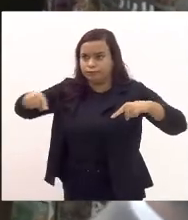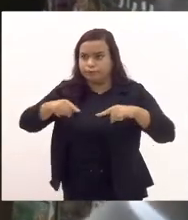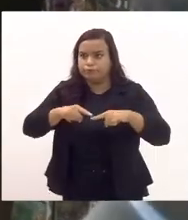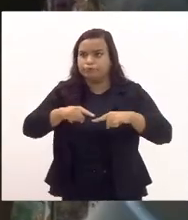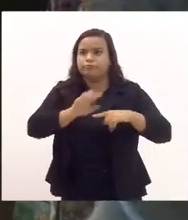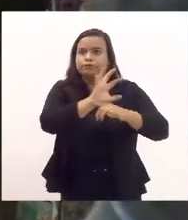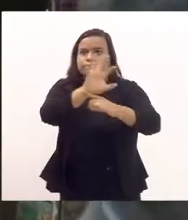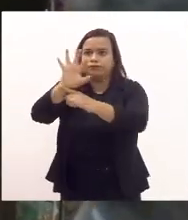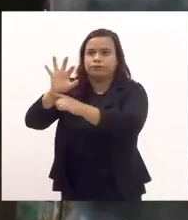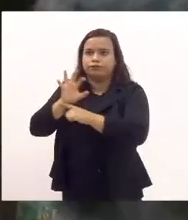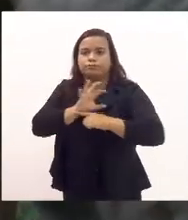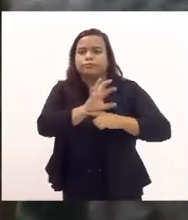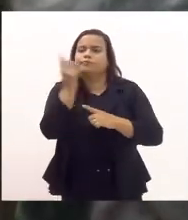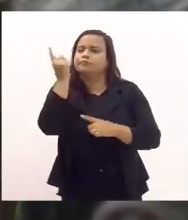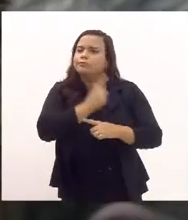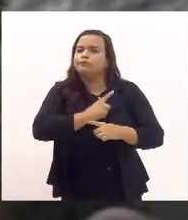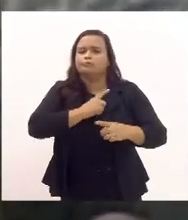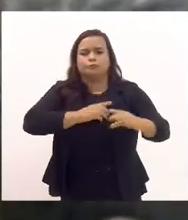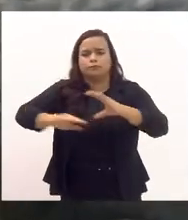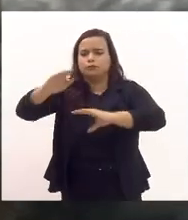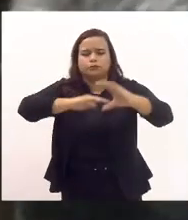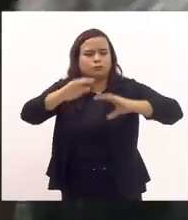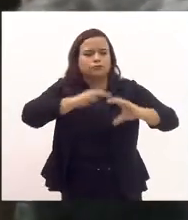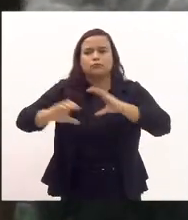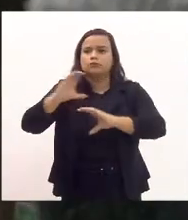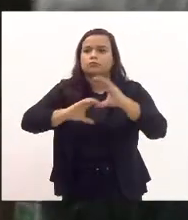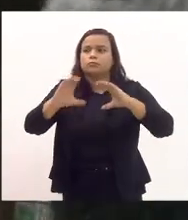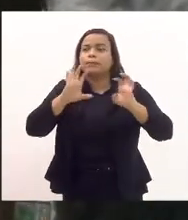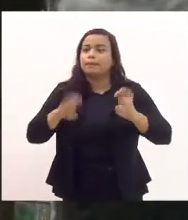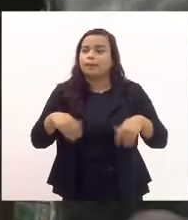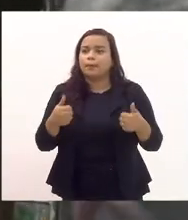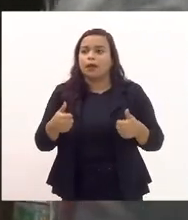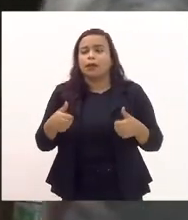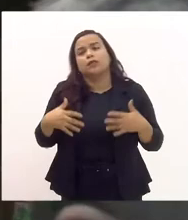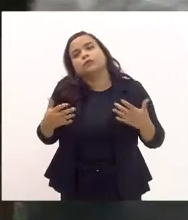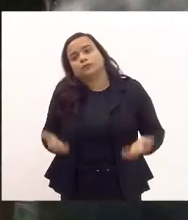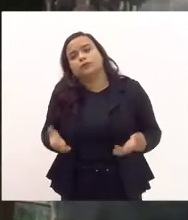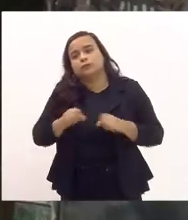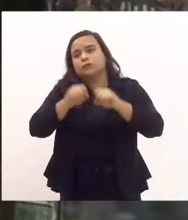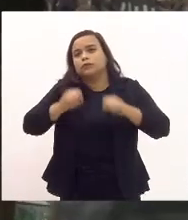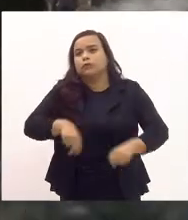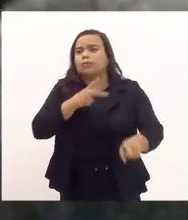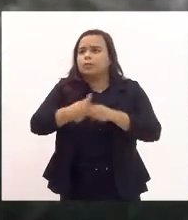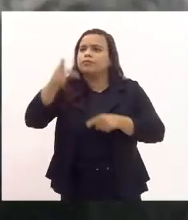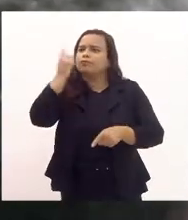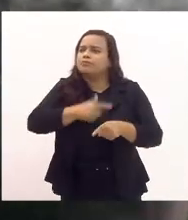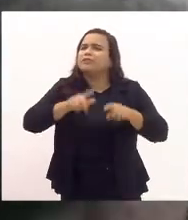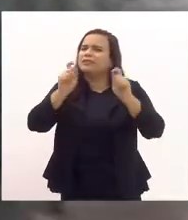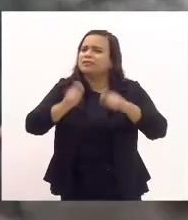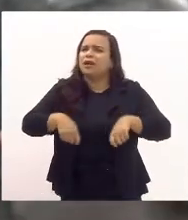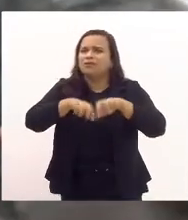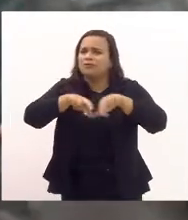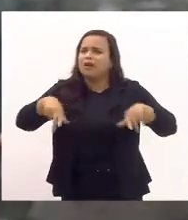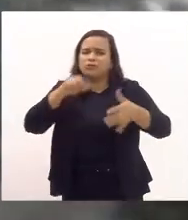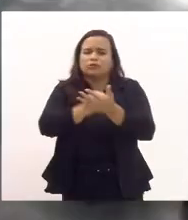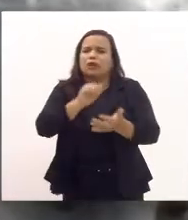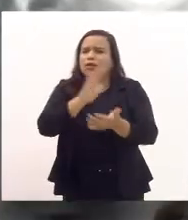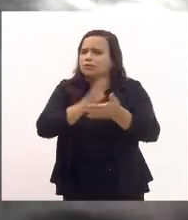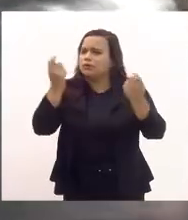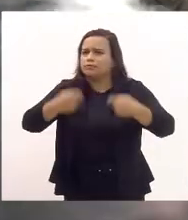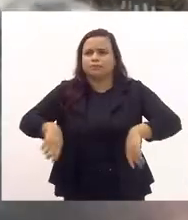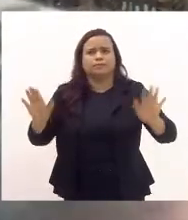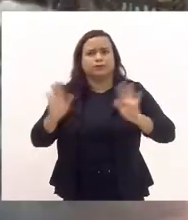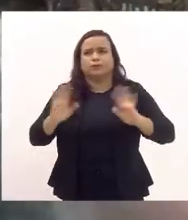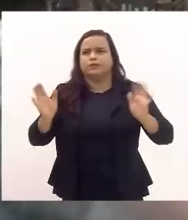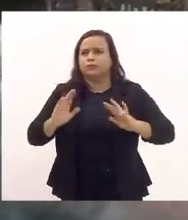nós vamos ter inclusive com esse novo sistema é de que já dito aqui não há necessidade de cadastro uma